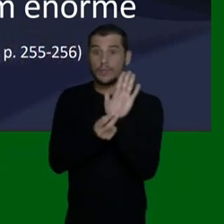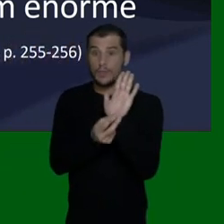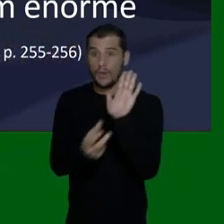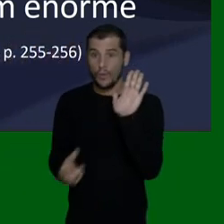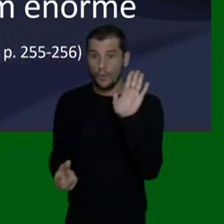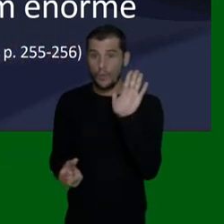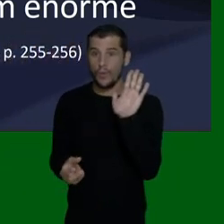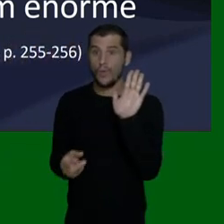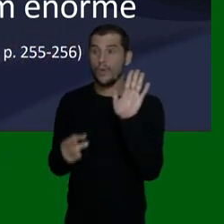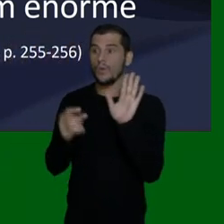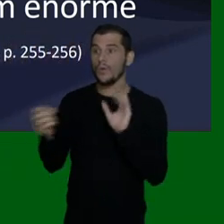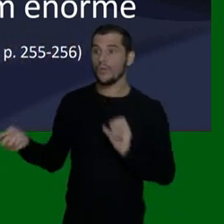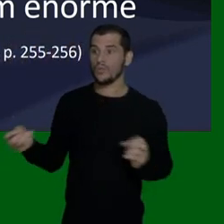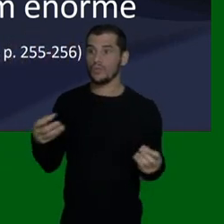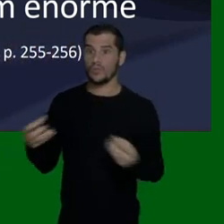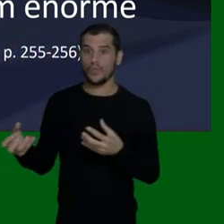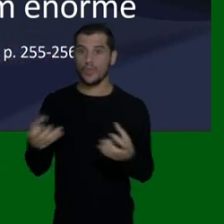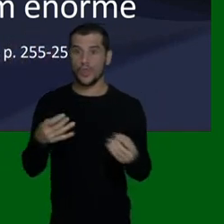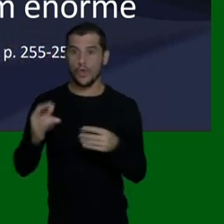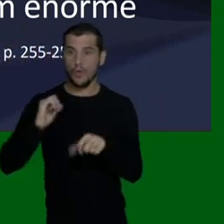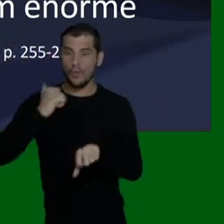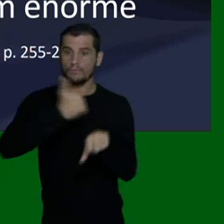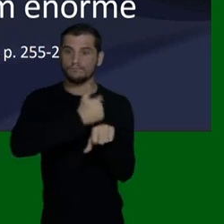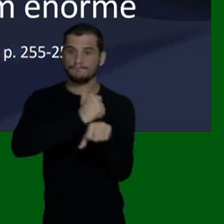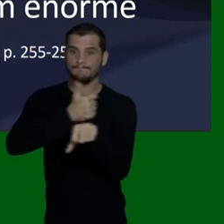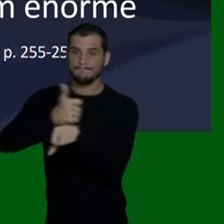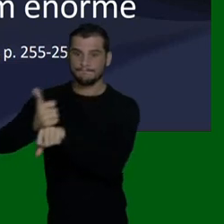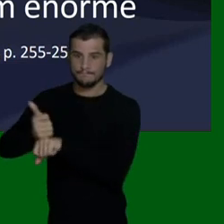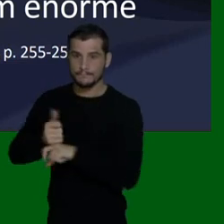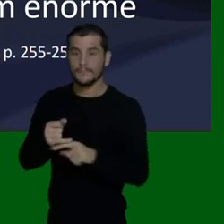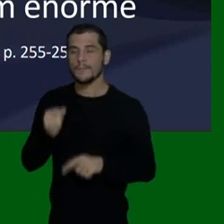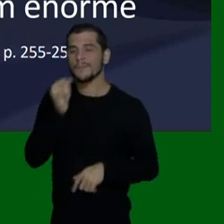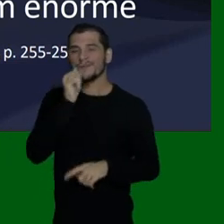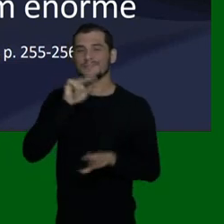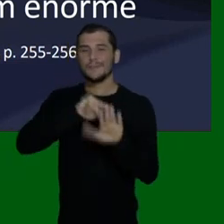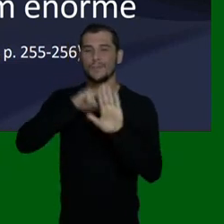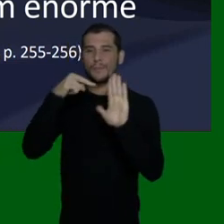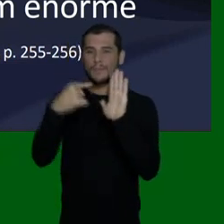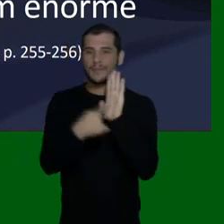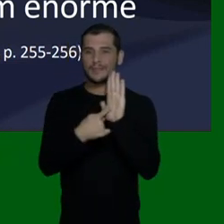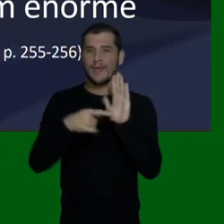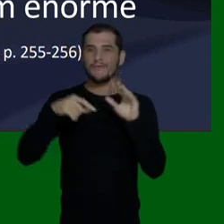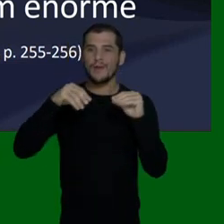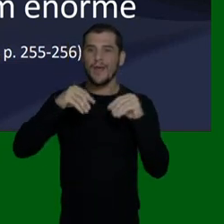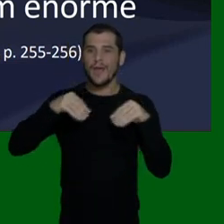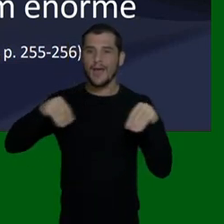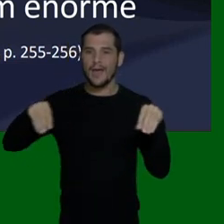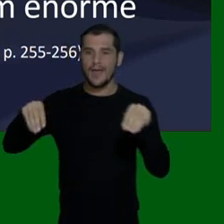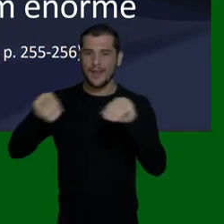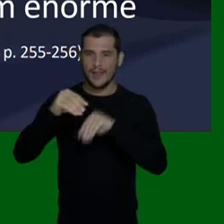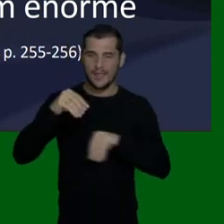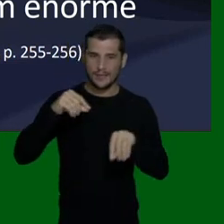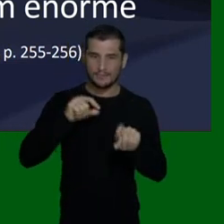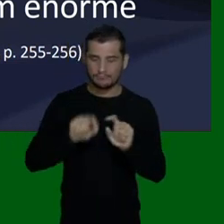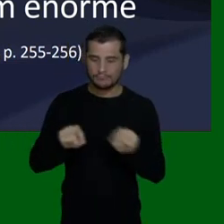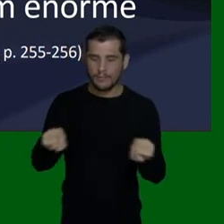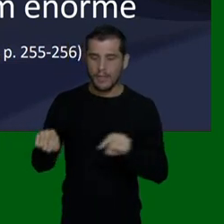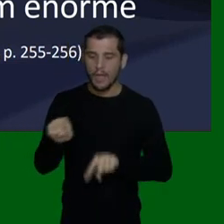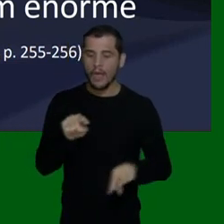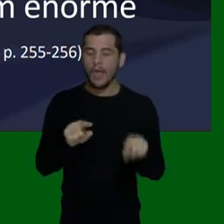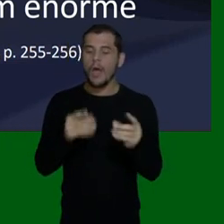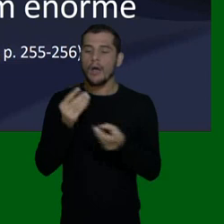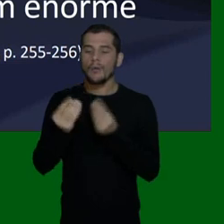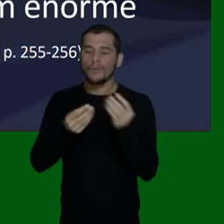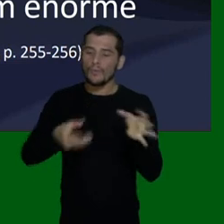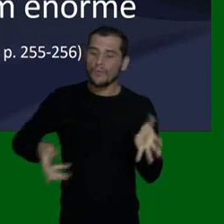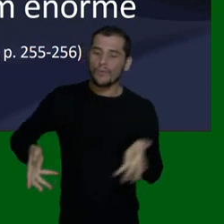de areia deslizem dessa mecânica neural que tá aqui ó e esse frágil processo